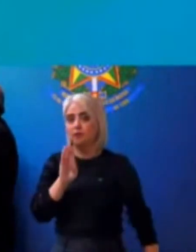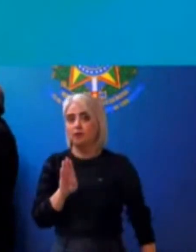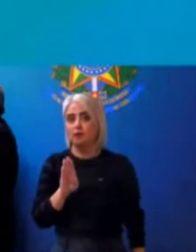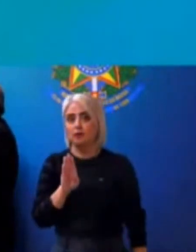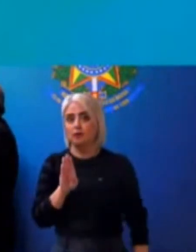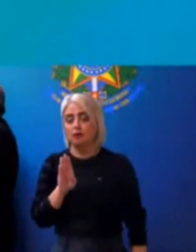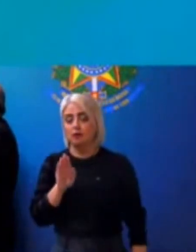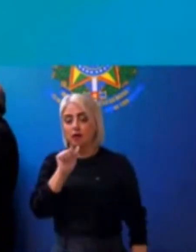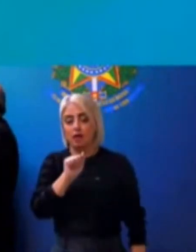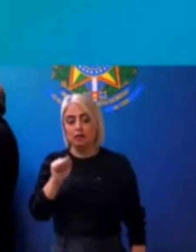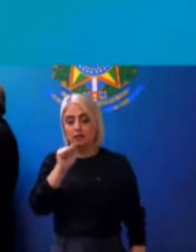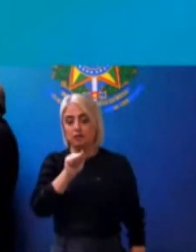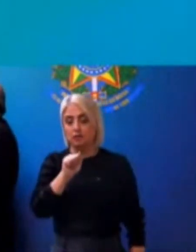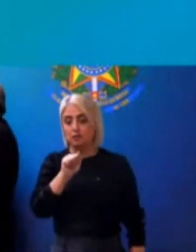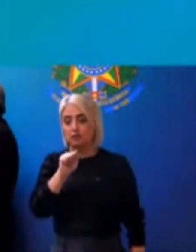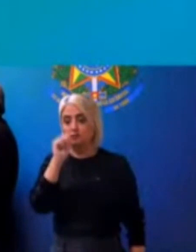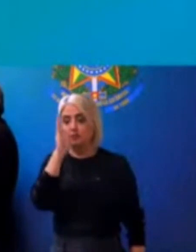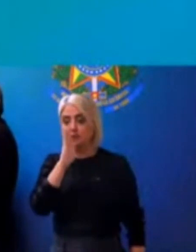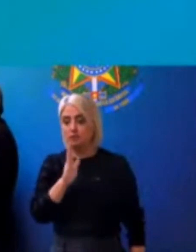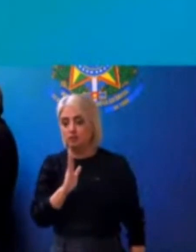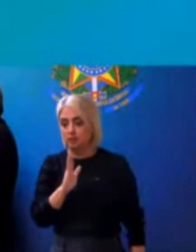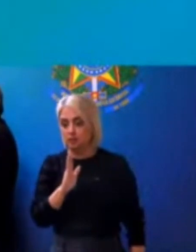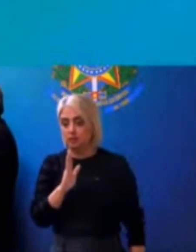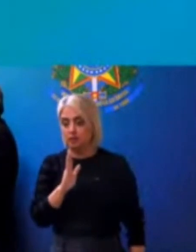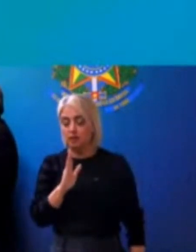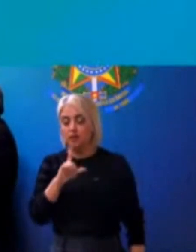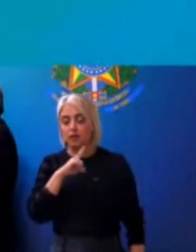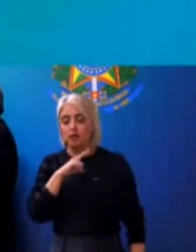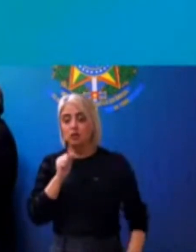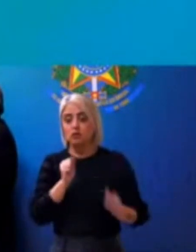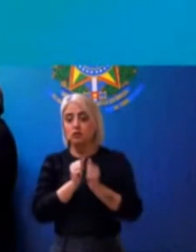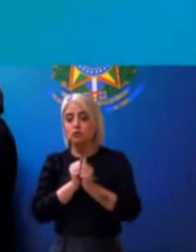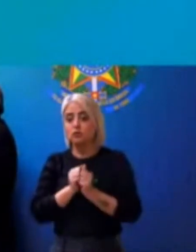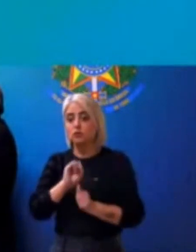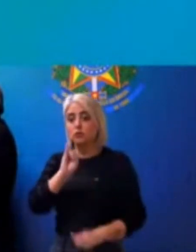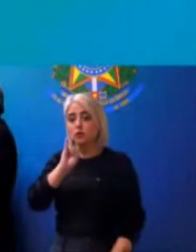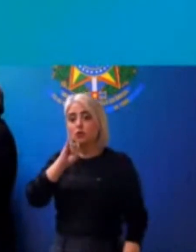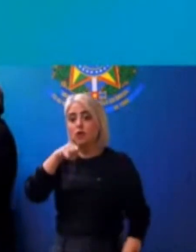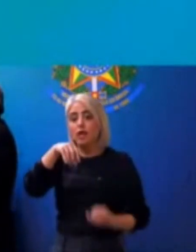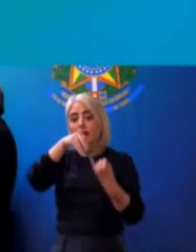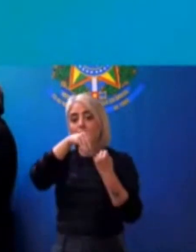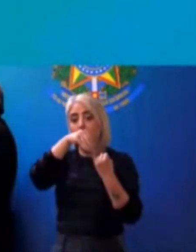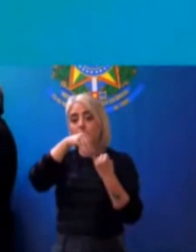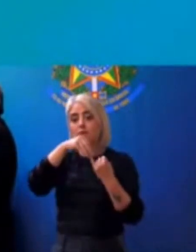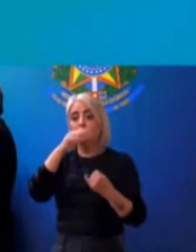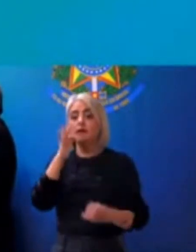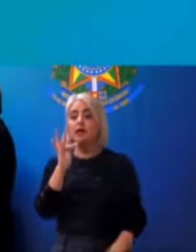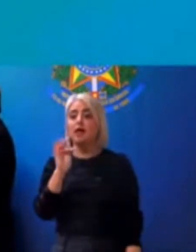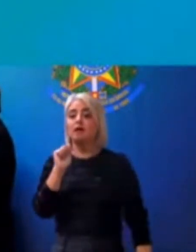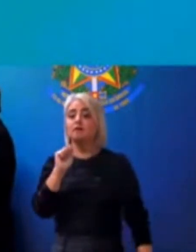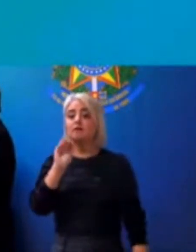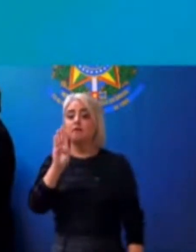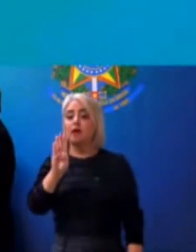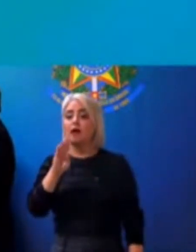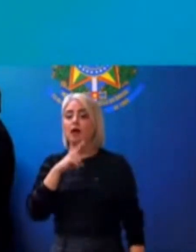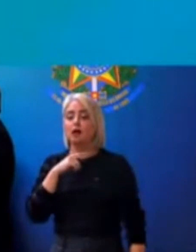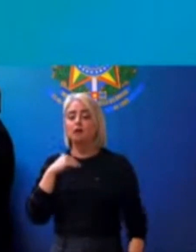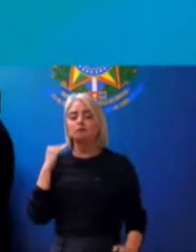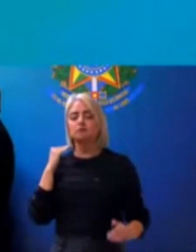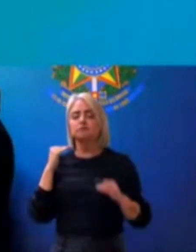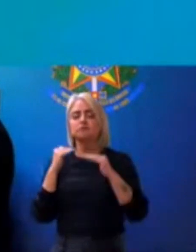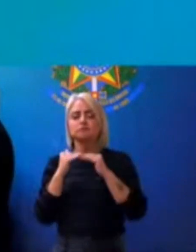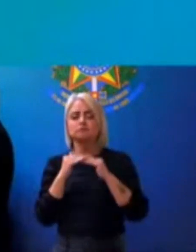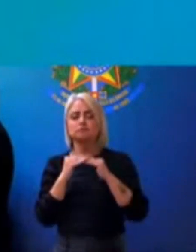da Agência Espacial brasileira em coordenação com o ímpio E a Fabi em consonância com o próprio